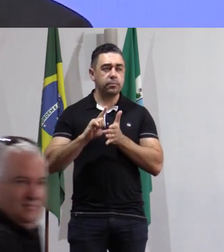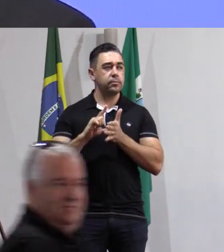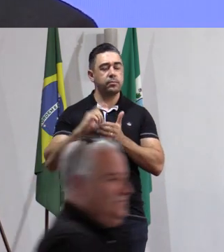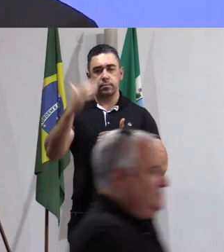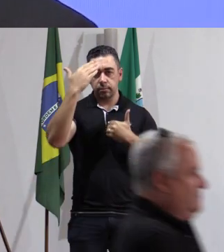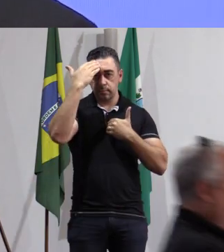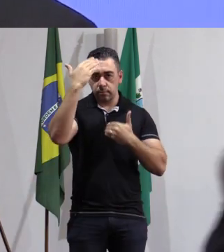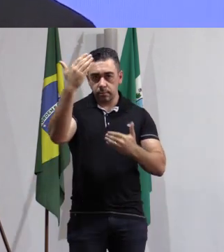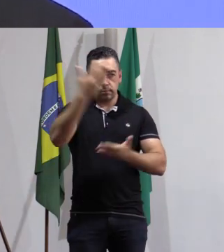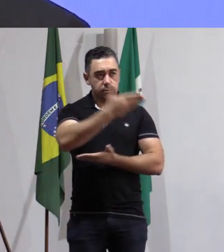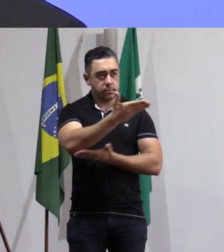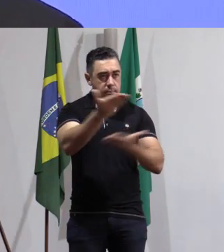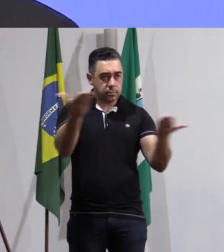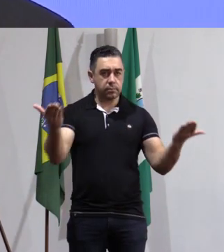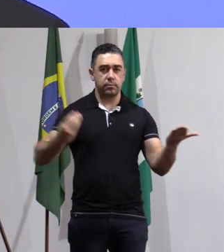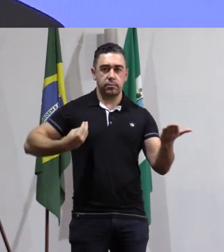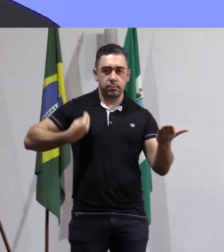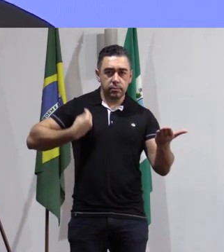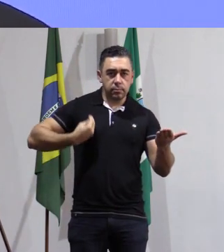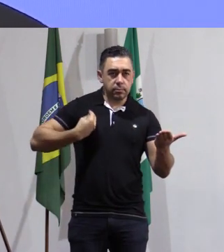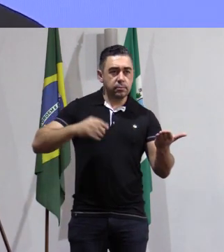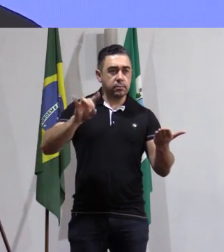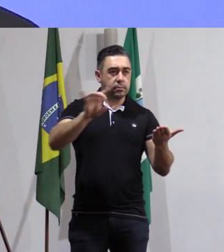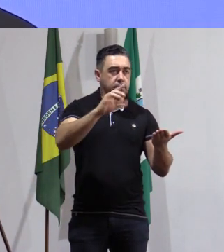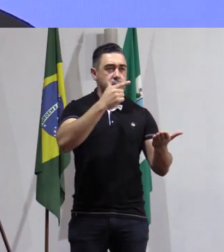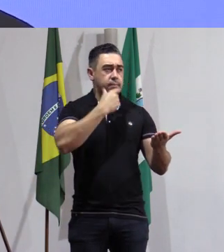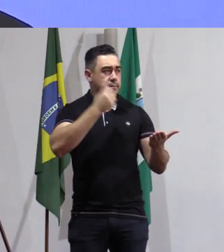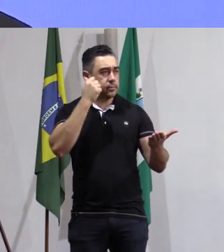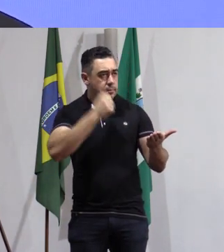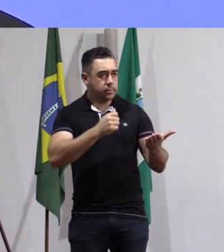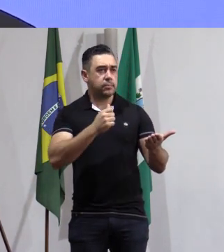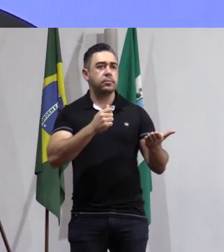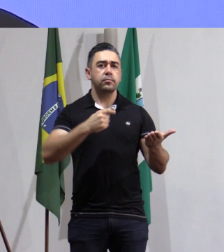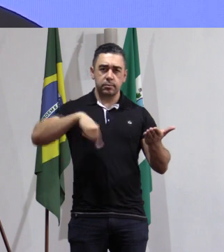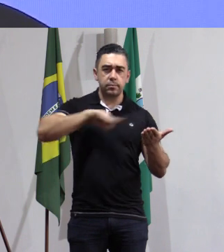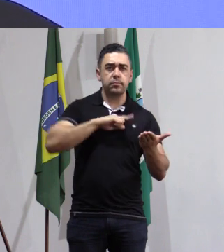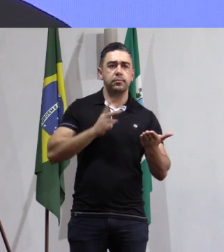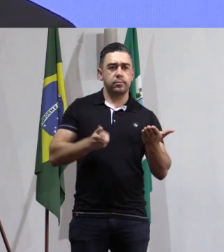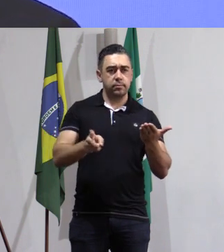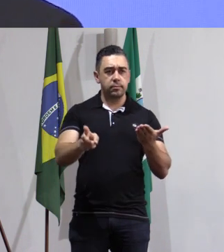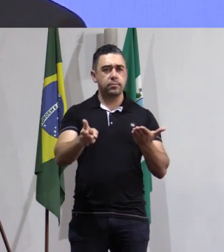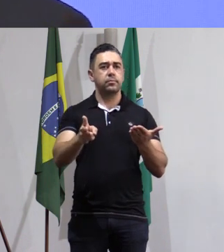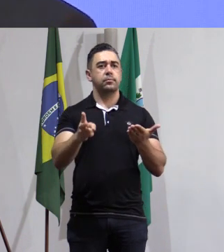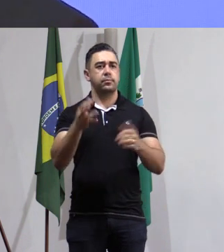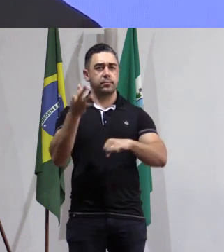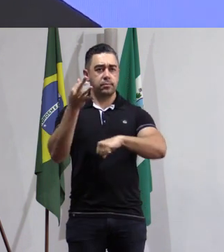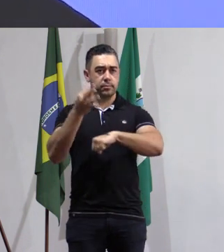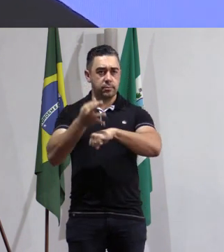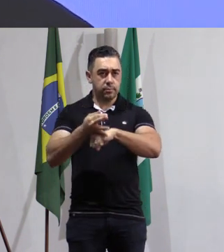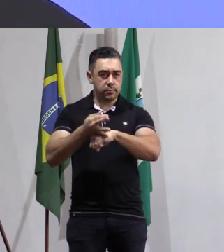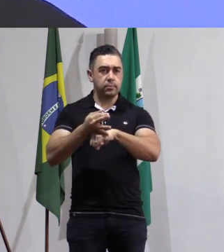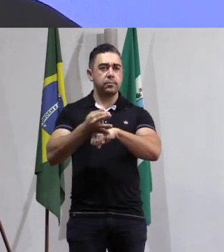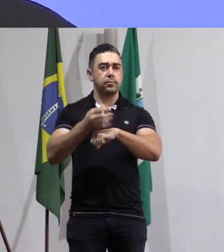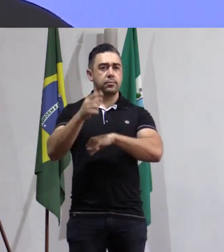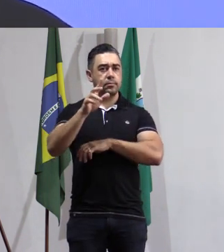agradecer a presença de cada um e de cada uma, considerando que nós ainda estamos oficialmente no recesso da nossa